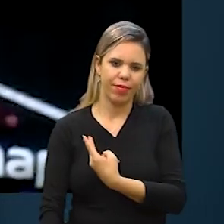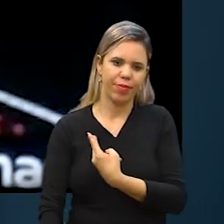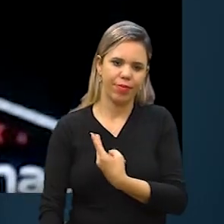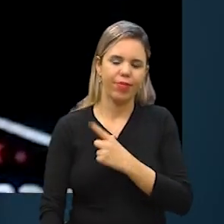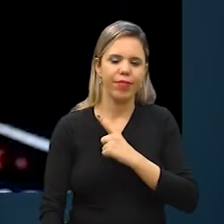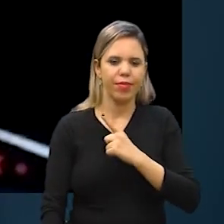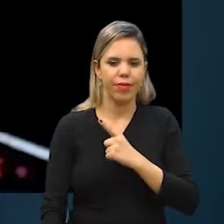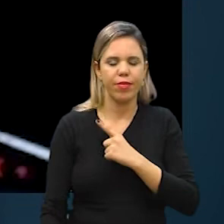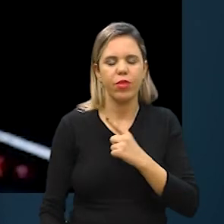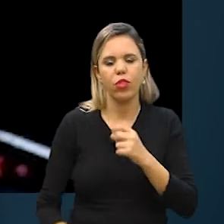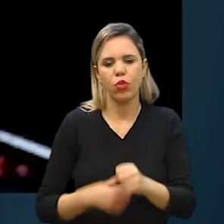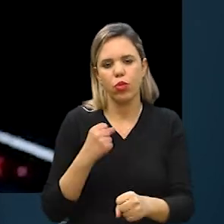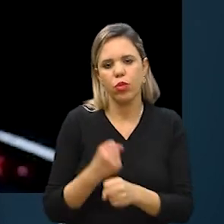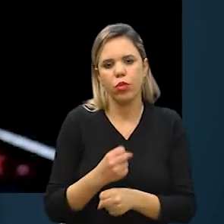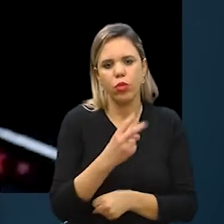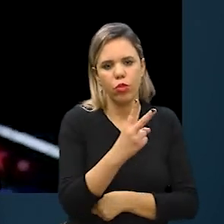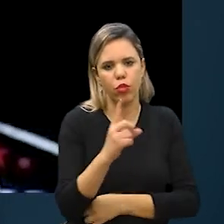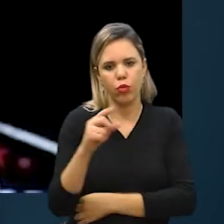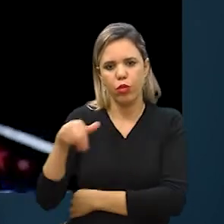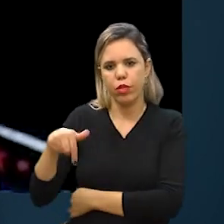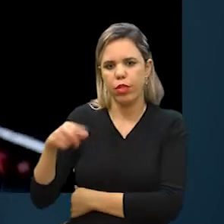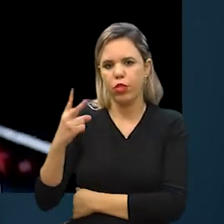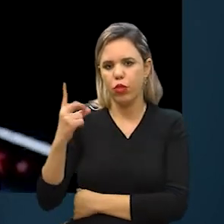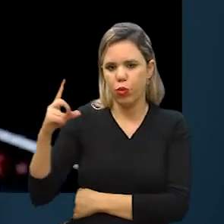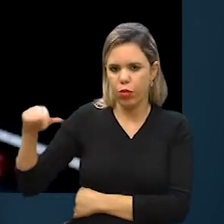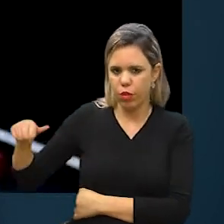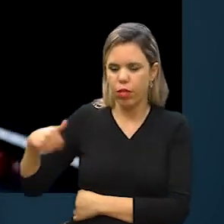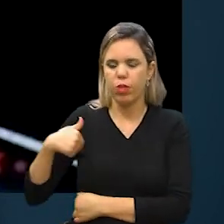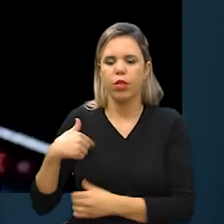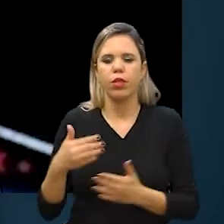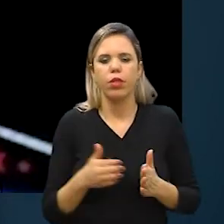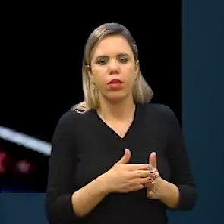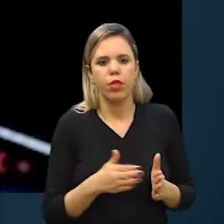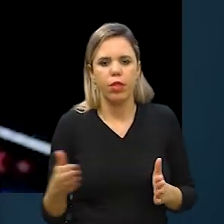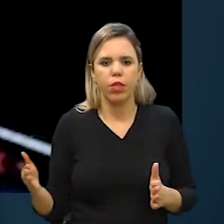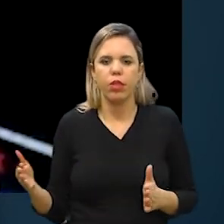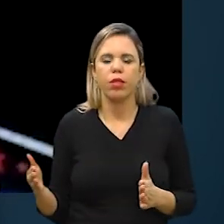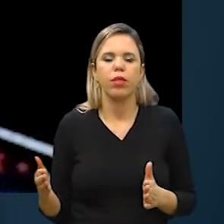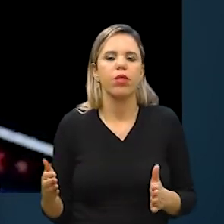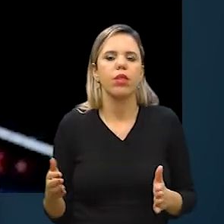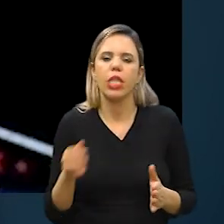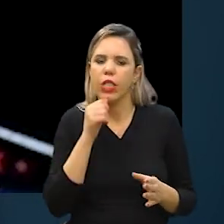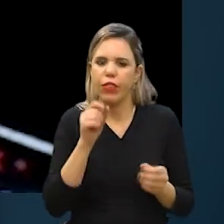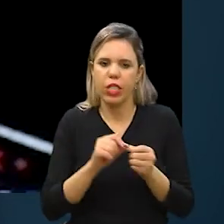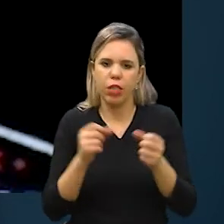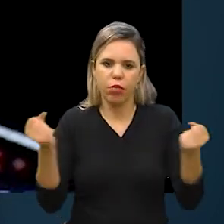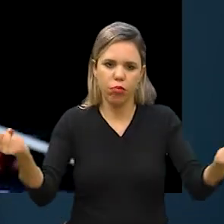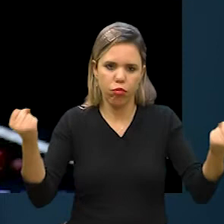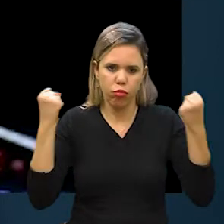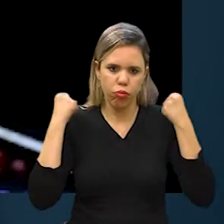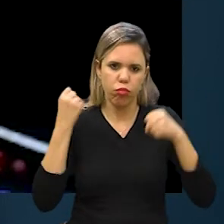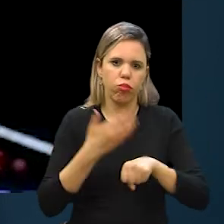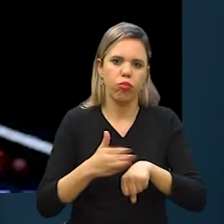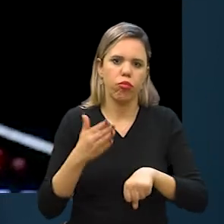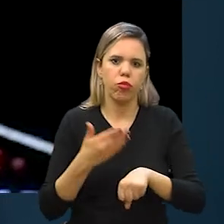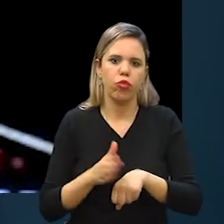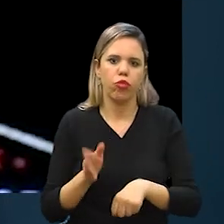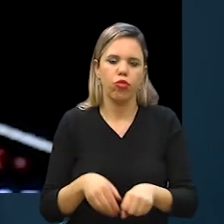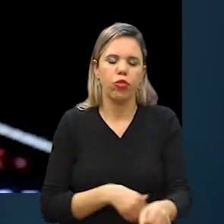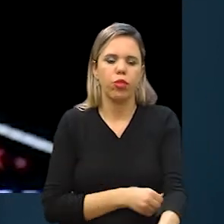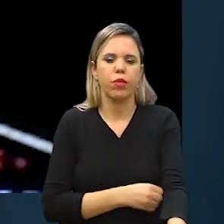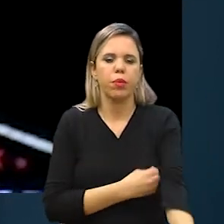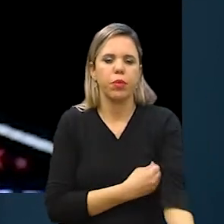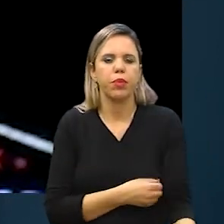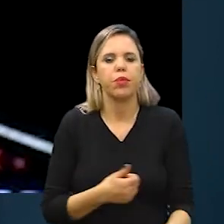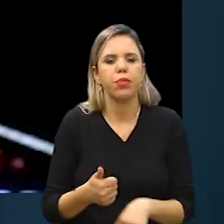gente teve aí em 2017 a ideia, a partir do fisiculturismo que eu já estava praticando, já